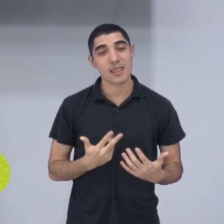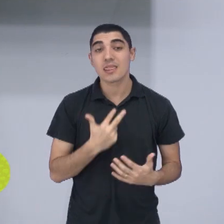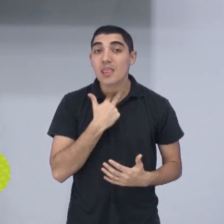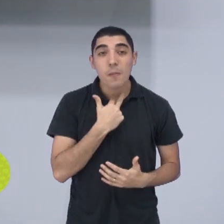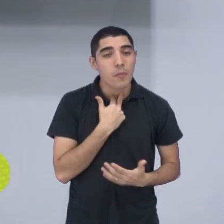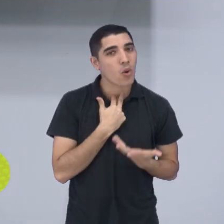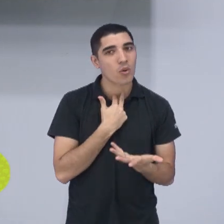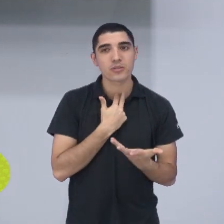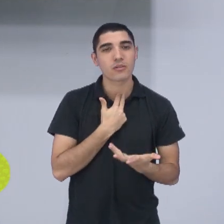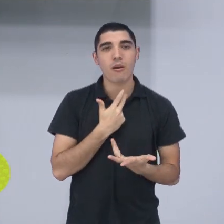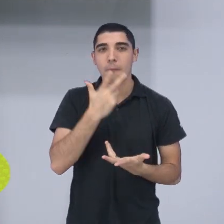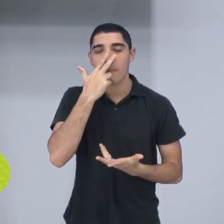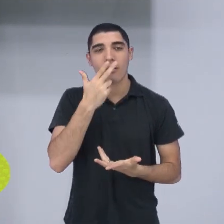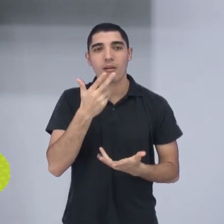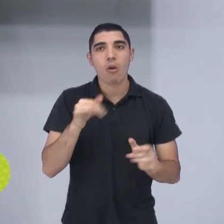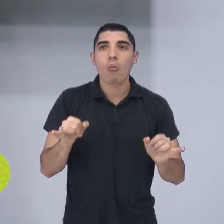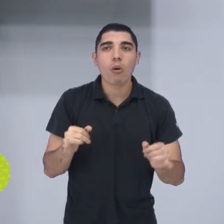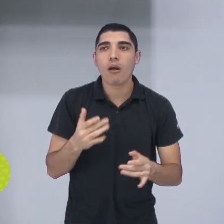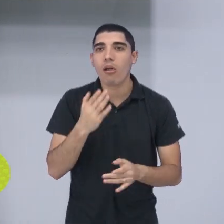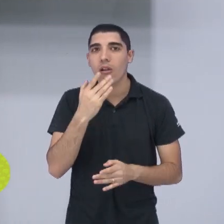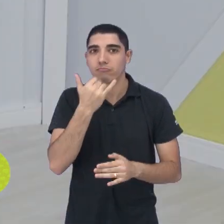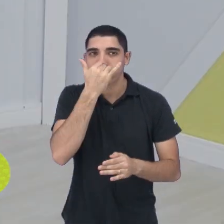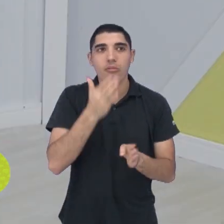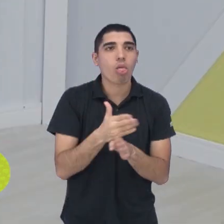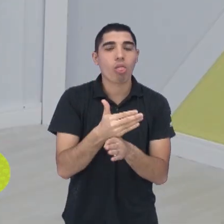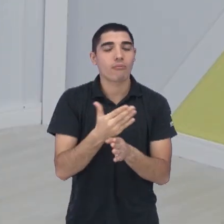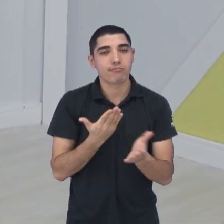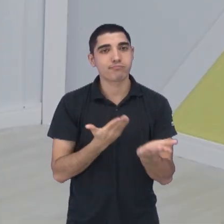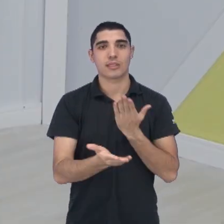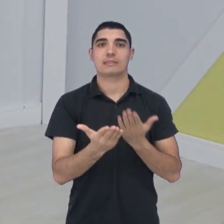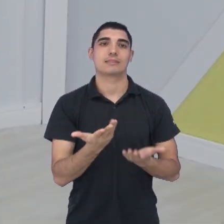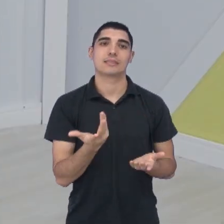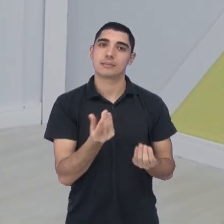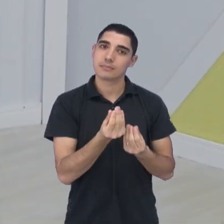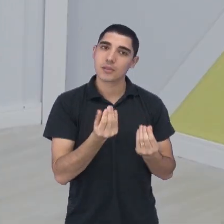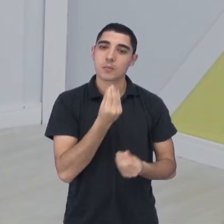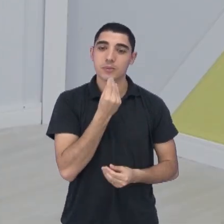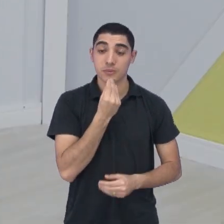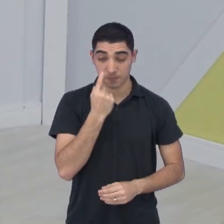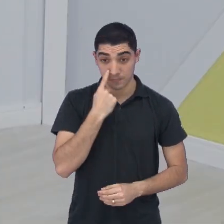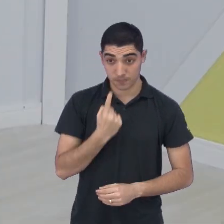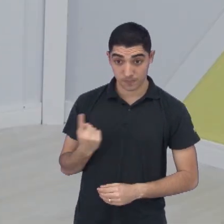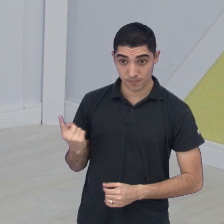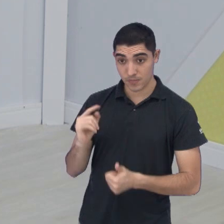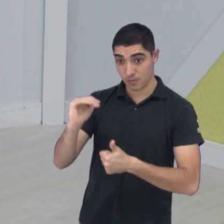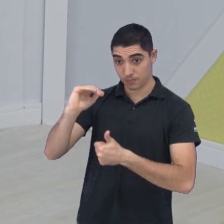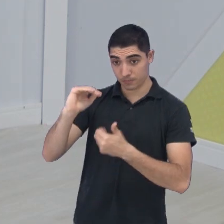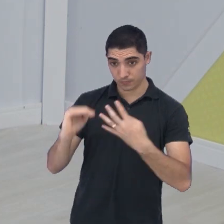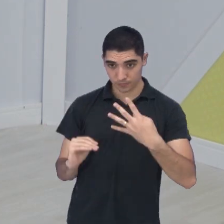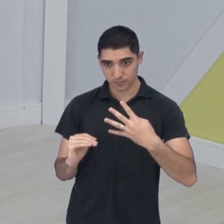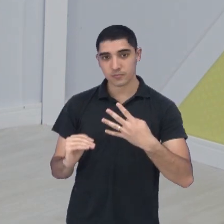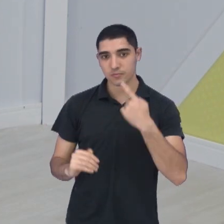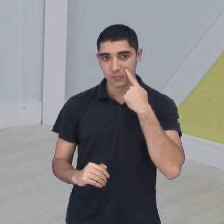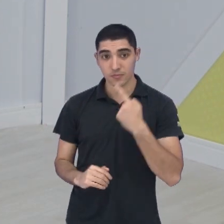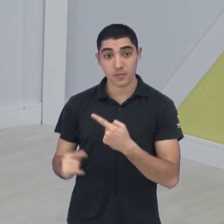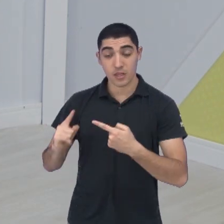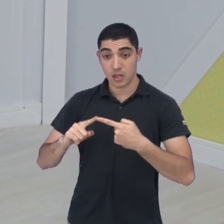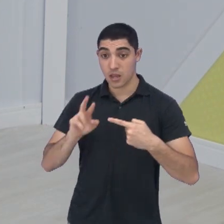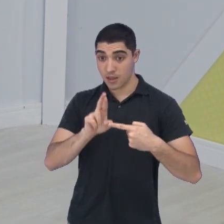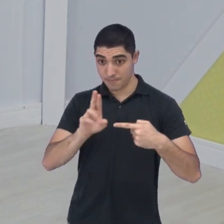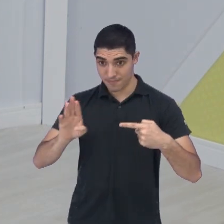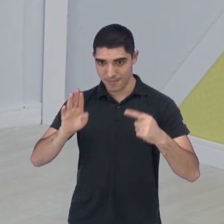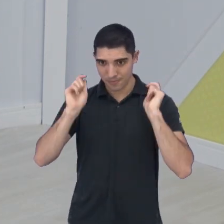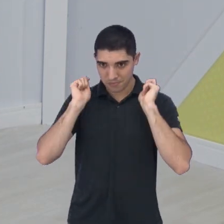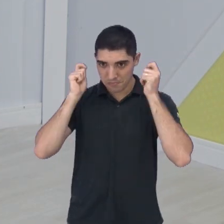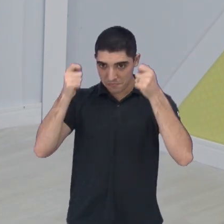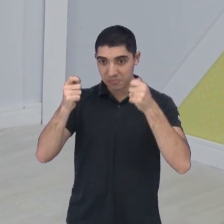escapar tanto assim jogando dentro de casa. Vamos ver como é que ficou a classificação dentro do grupo 24. O Red Bull Bragantino, que venceu o